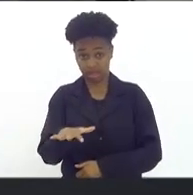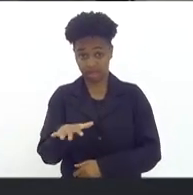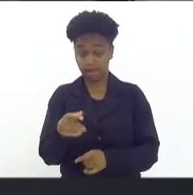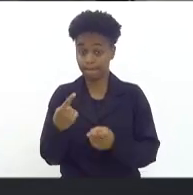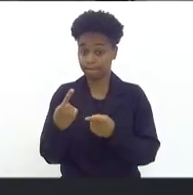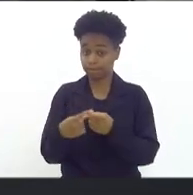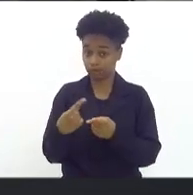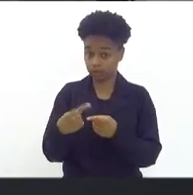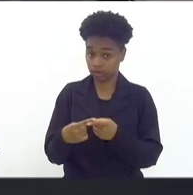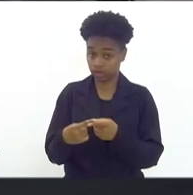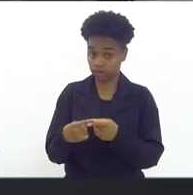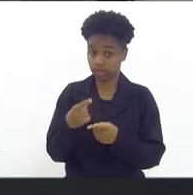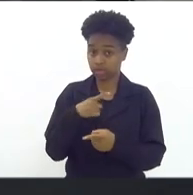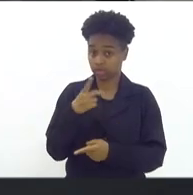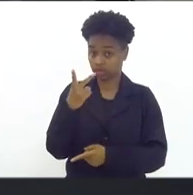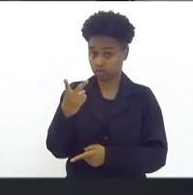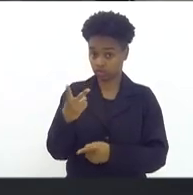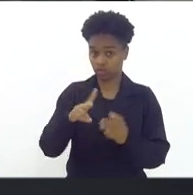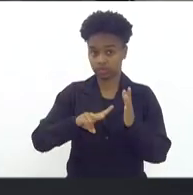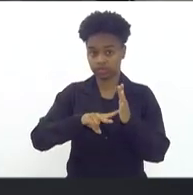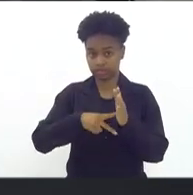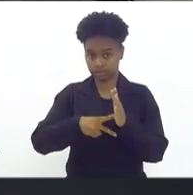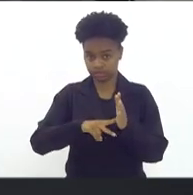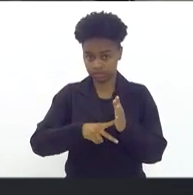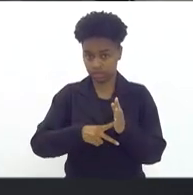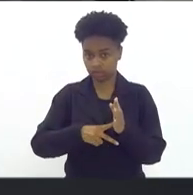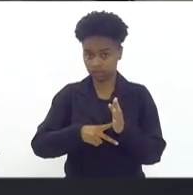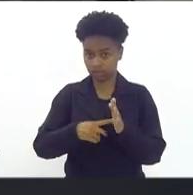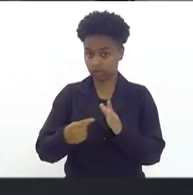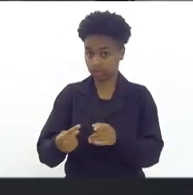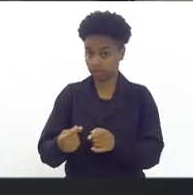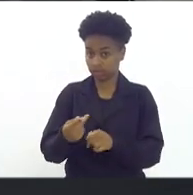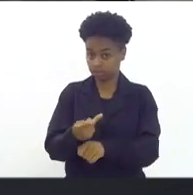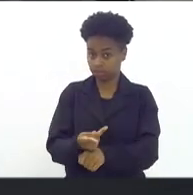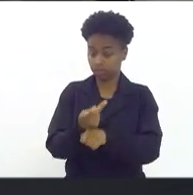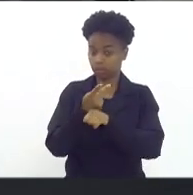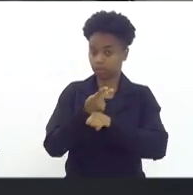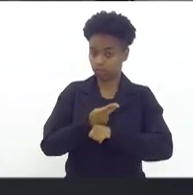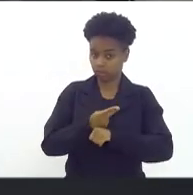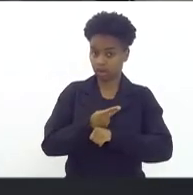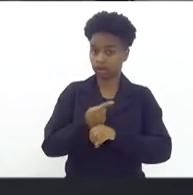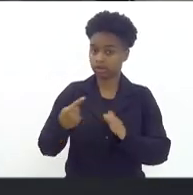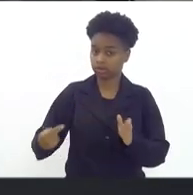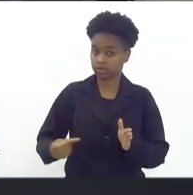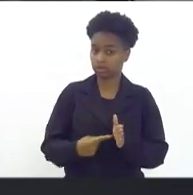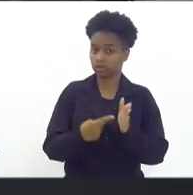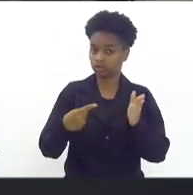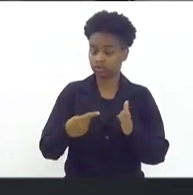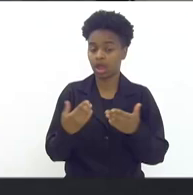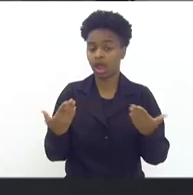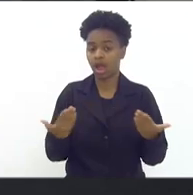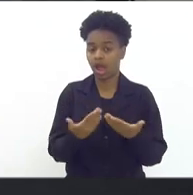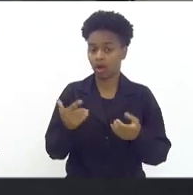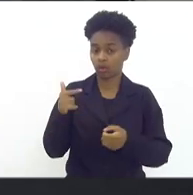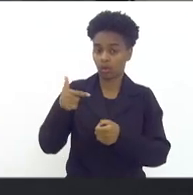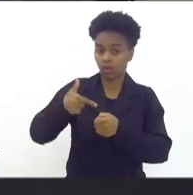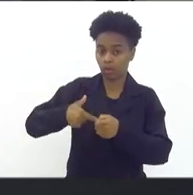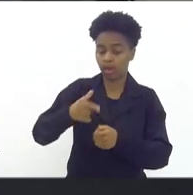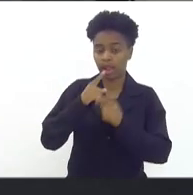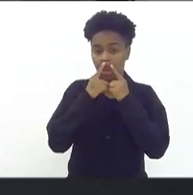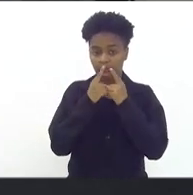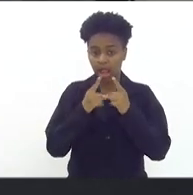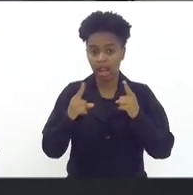os dois sindicatos iniciaram uma provocação e agora postos de gasolina reclamando